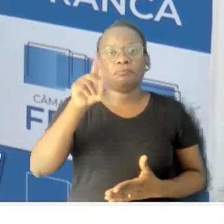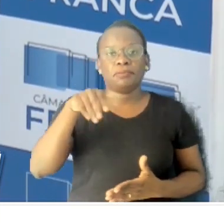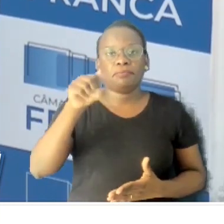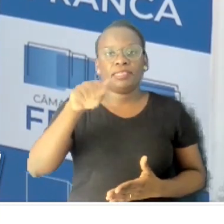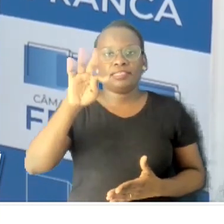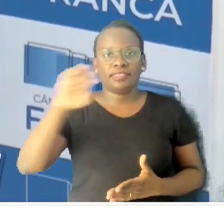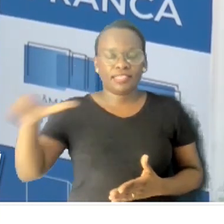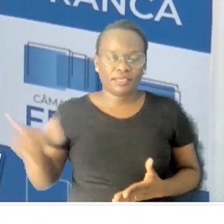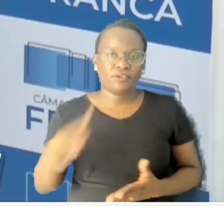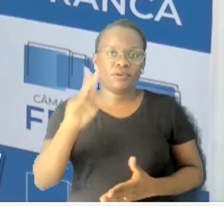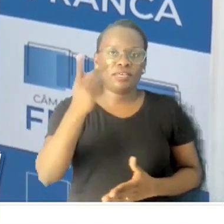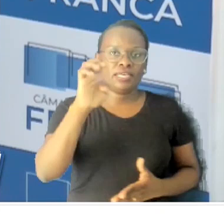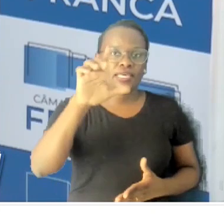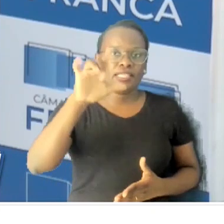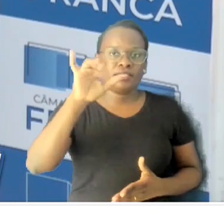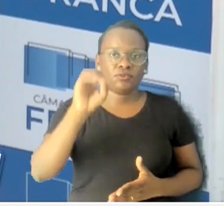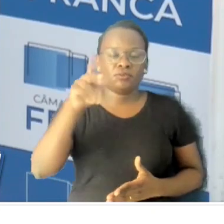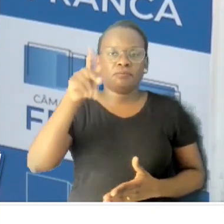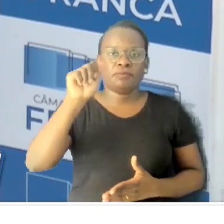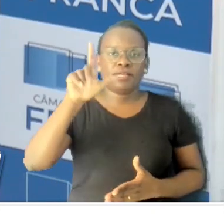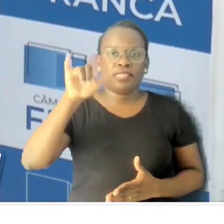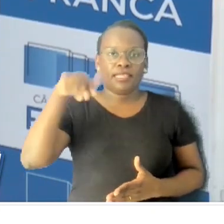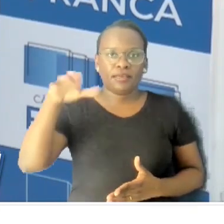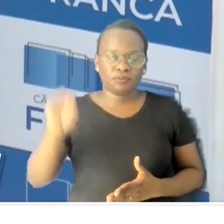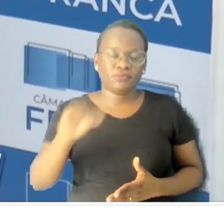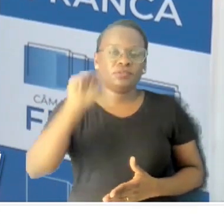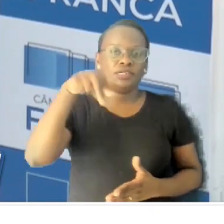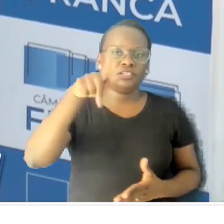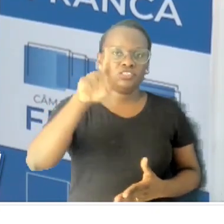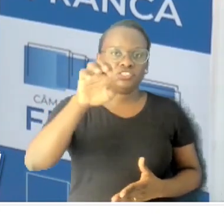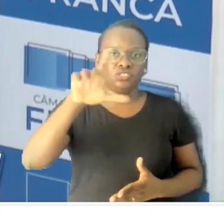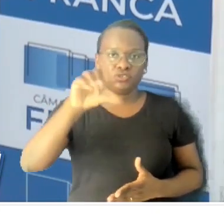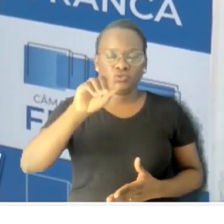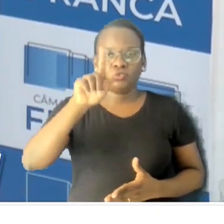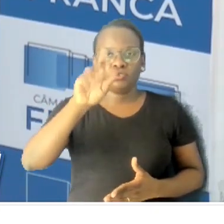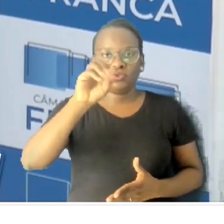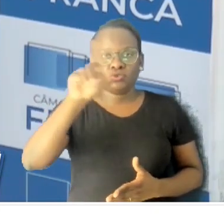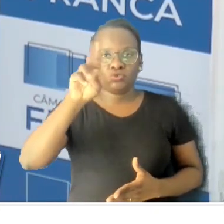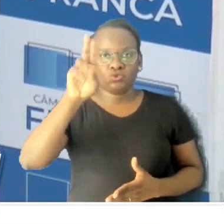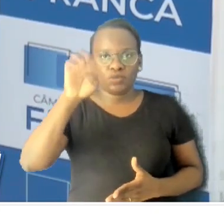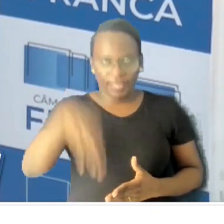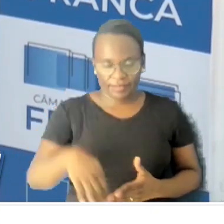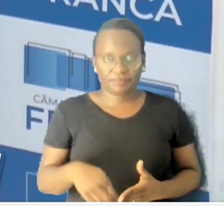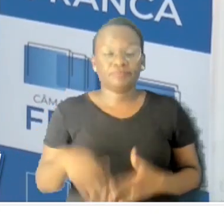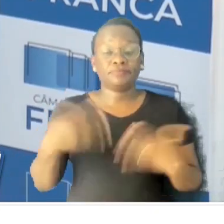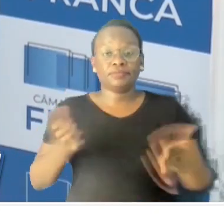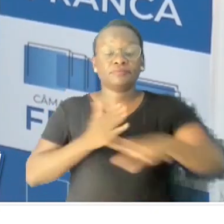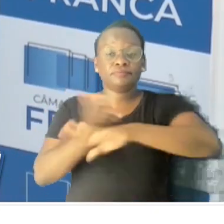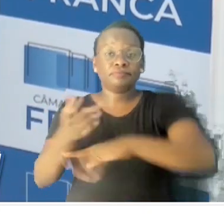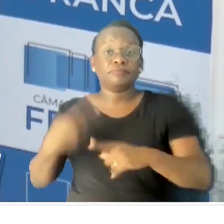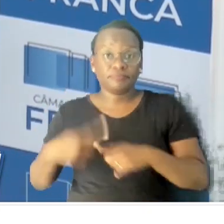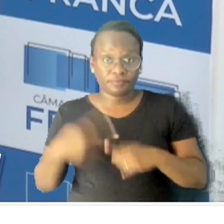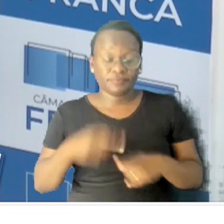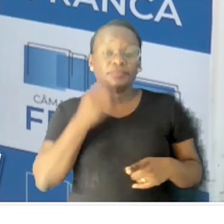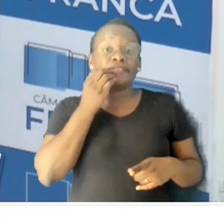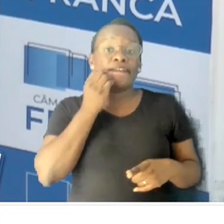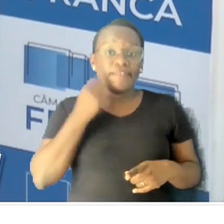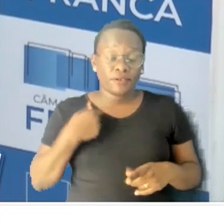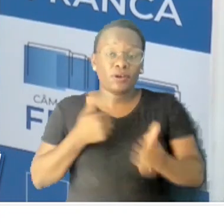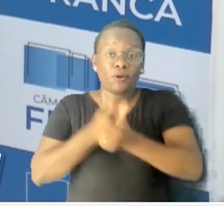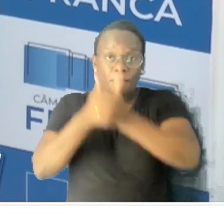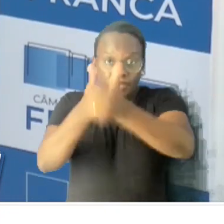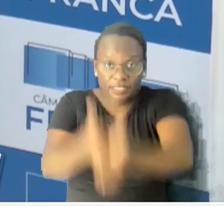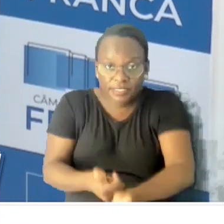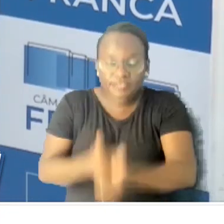Hélio Palermo e Ângelo Gozuen. Então, nós somos lá porque eu estou acompanhando, acompanho